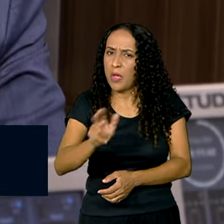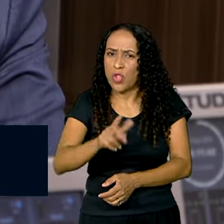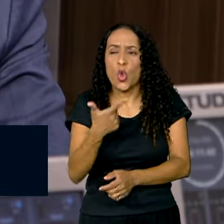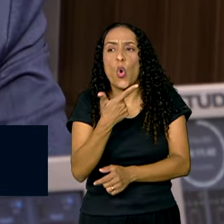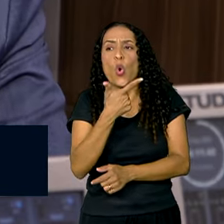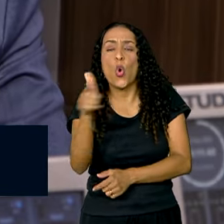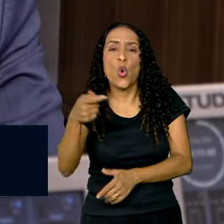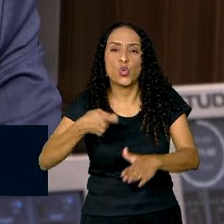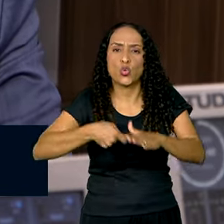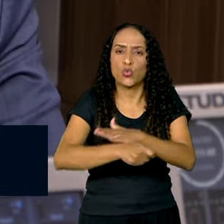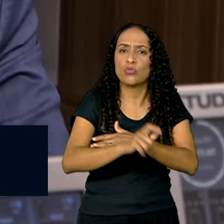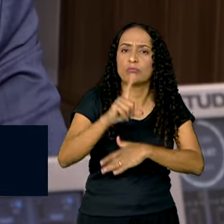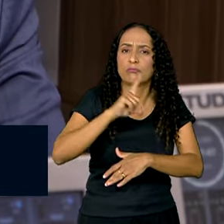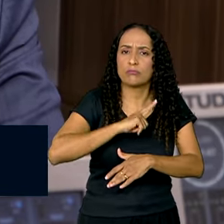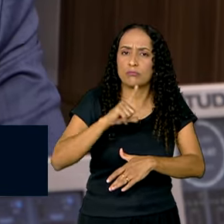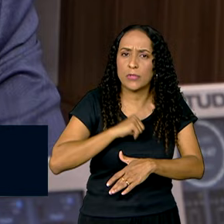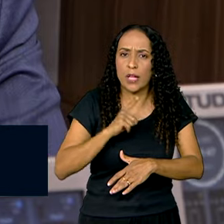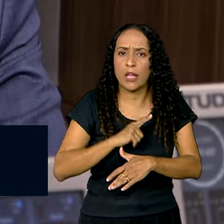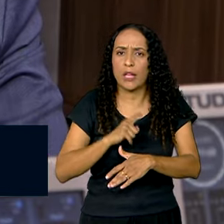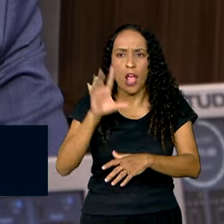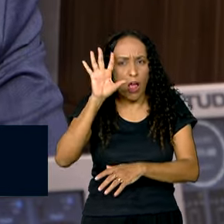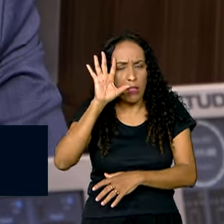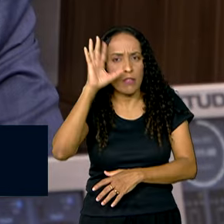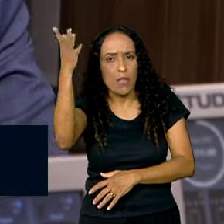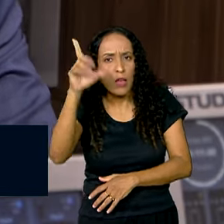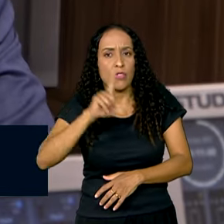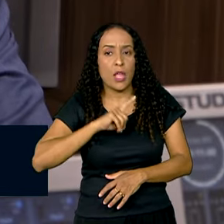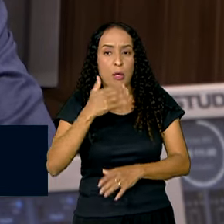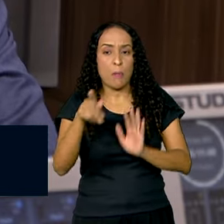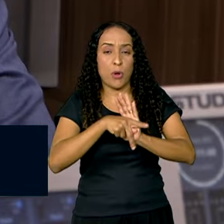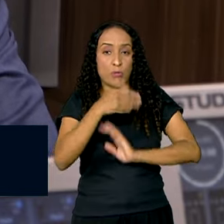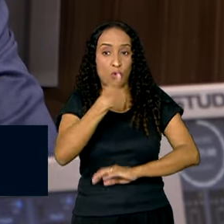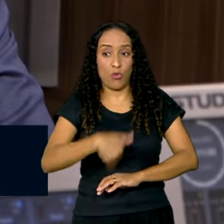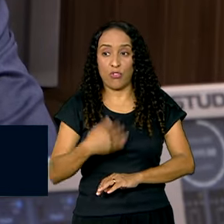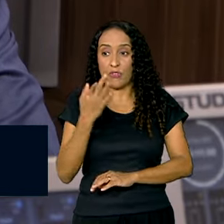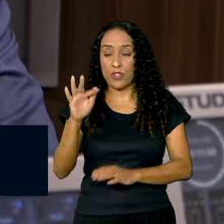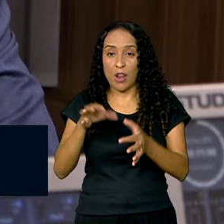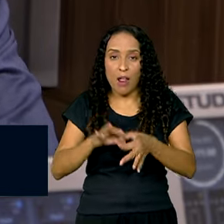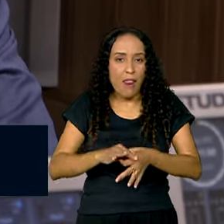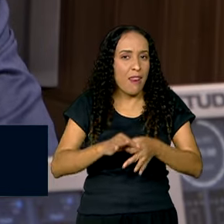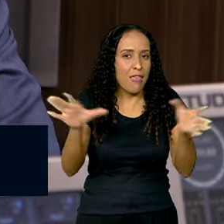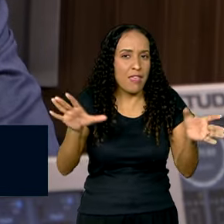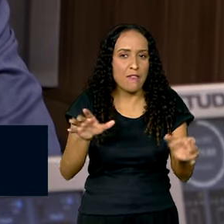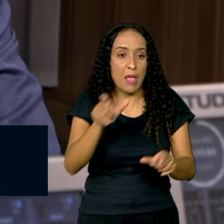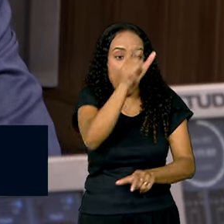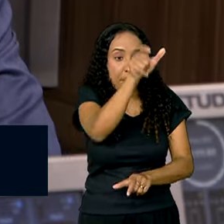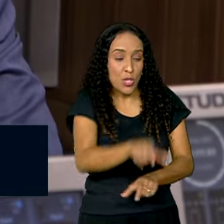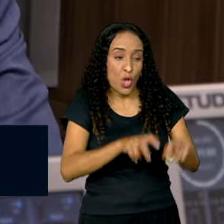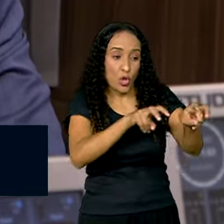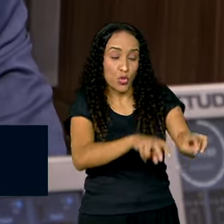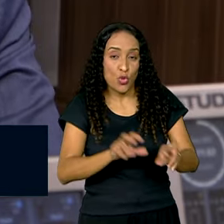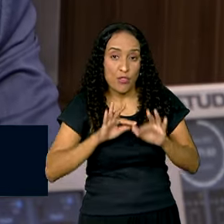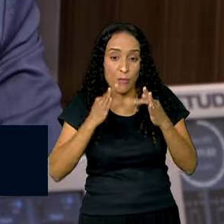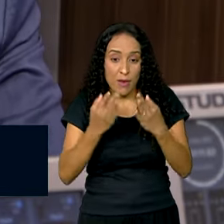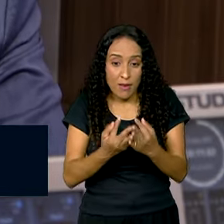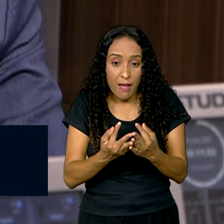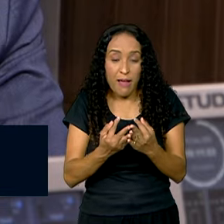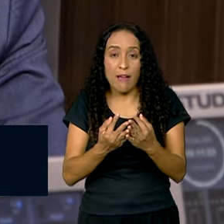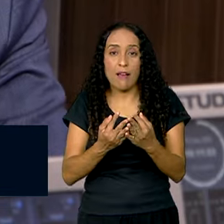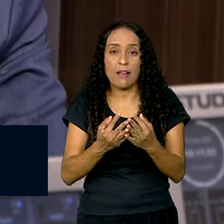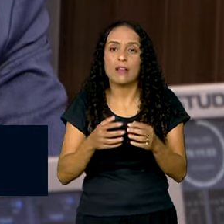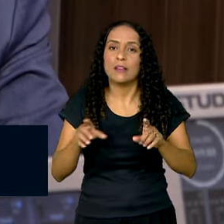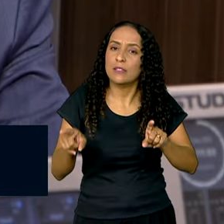outros Fundos aí outras eh soluções que o governo federal tem disponibilizado para que esse agricultor familiar esse pequeno esse